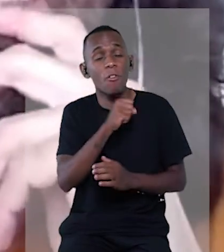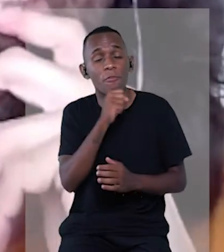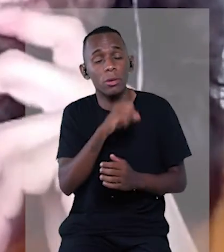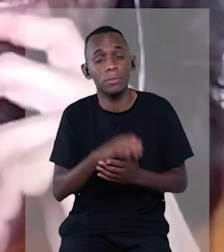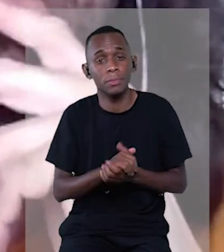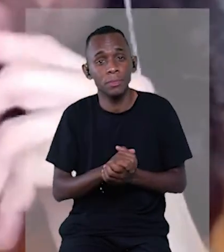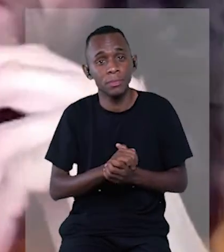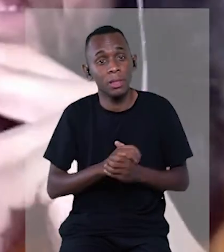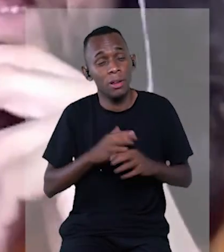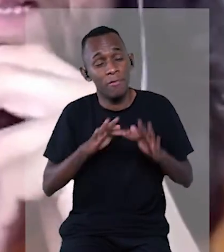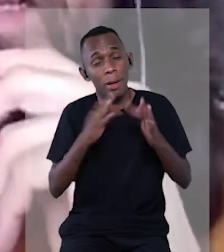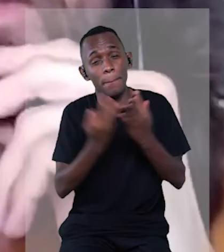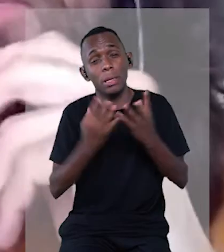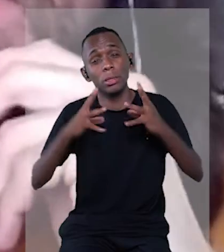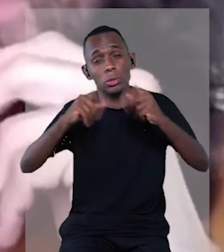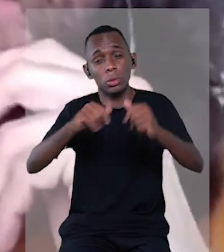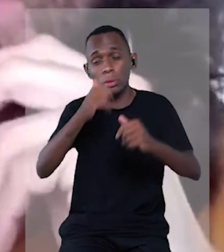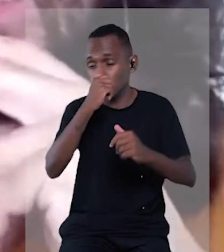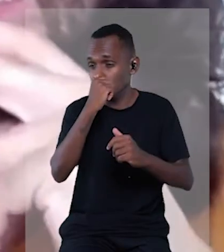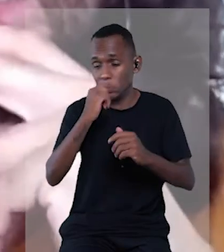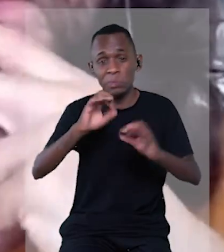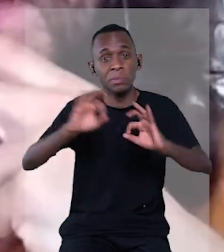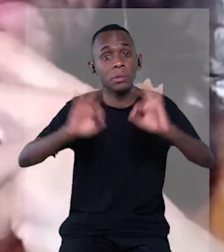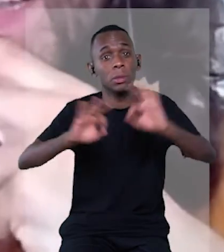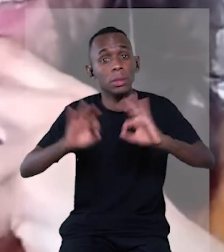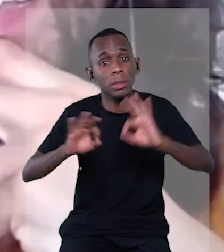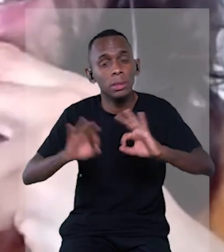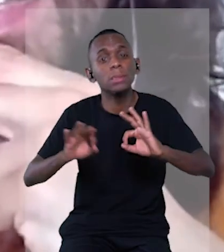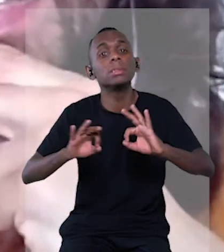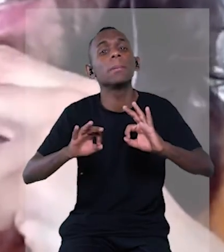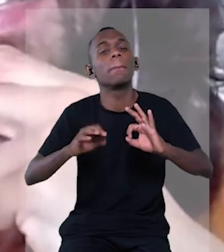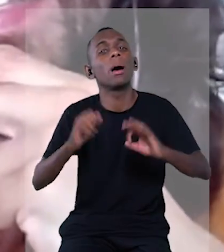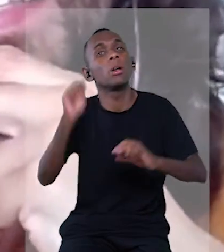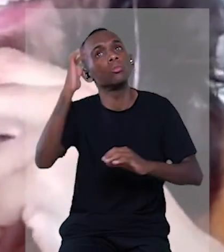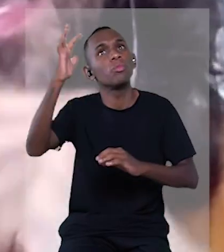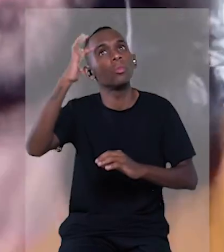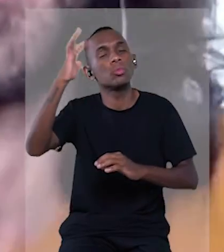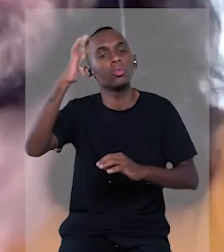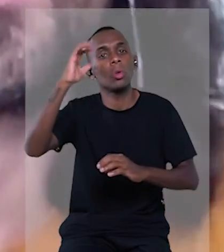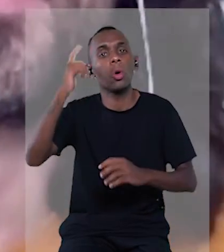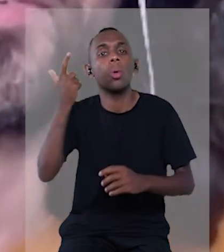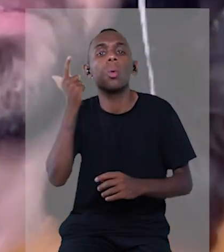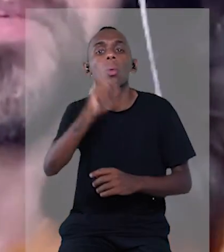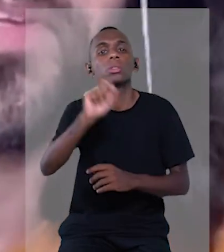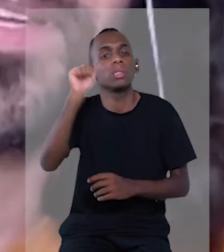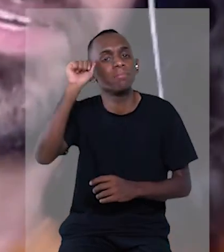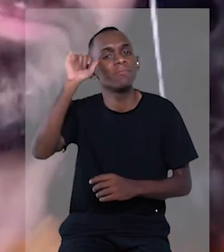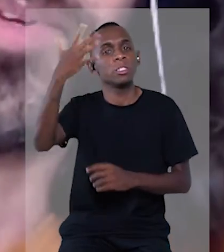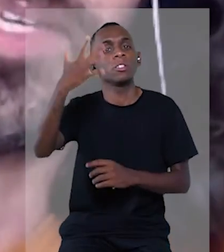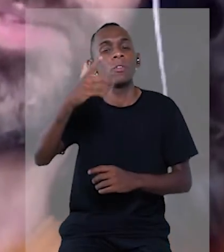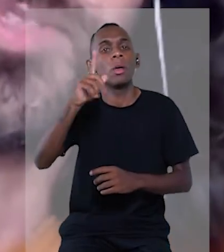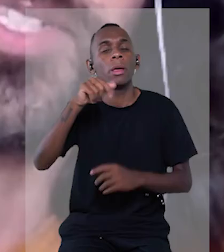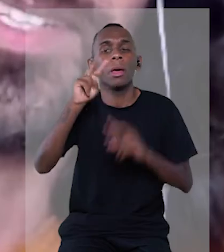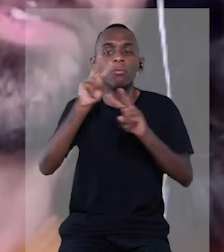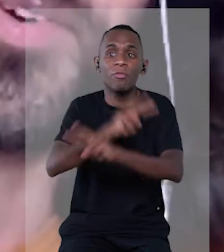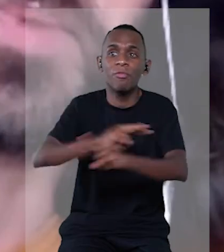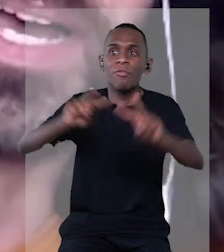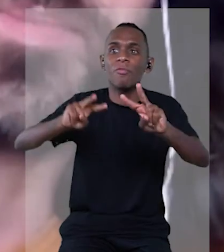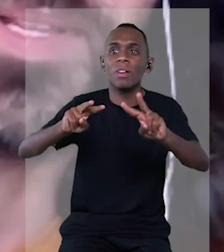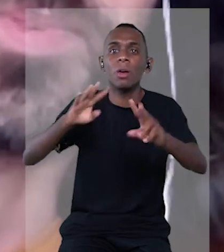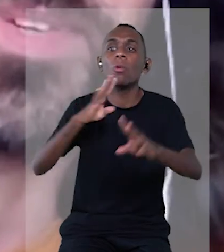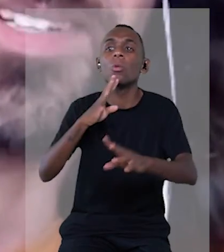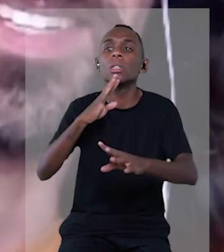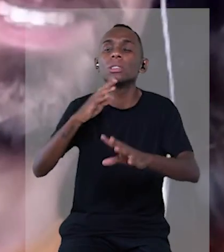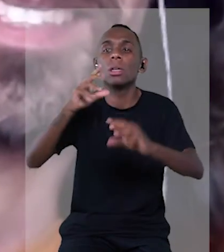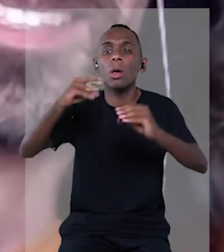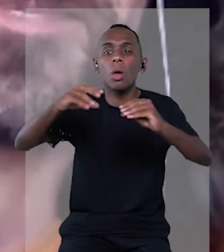E aí a família toda se mobiliza também para ele realizar esse sonho bonito de ver o